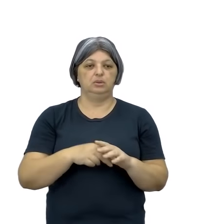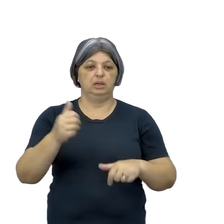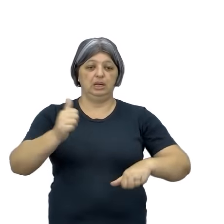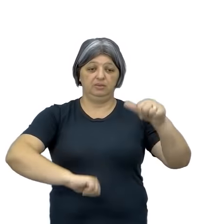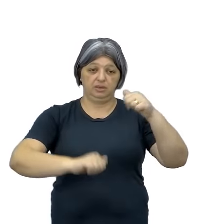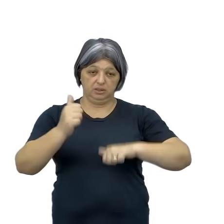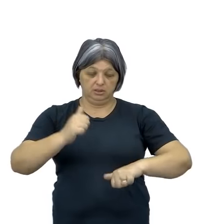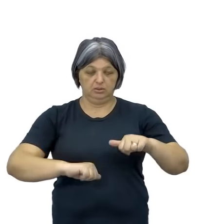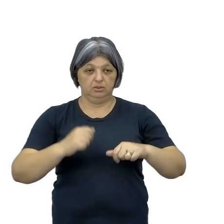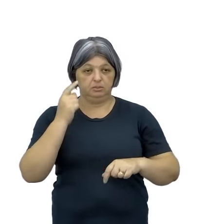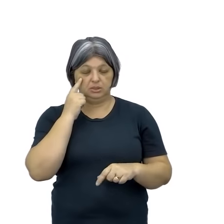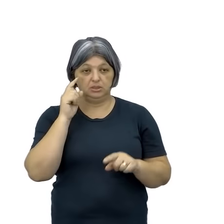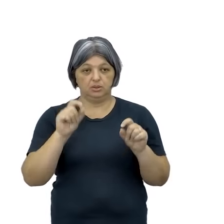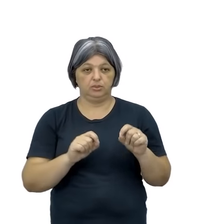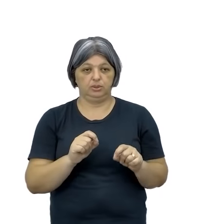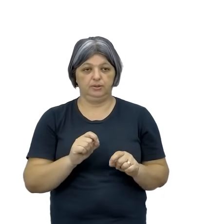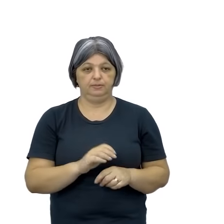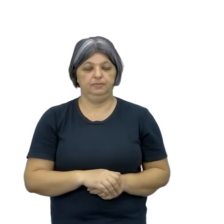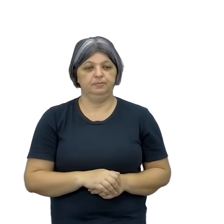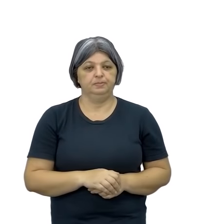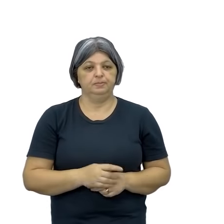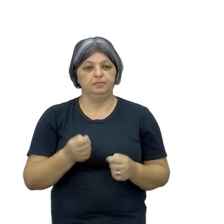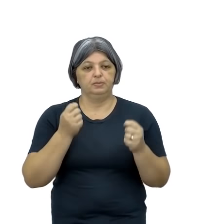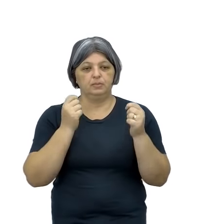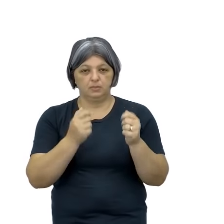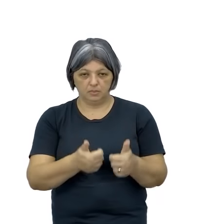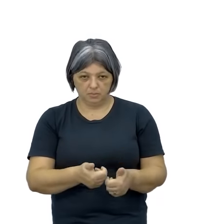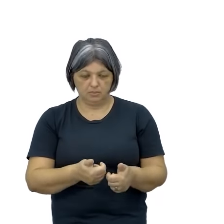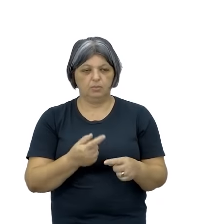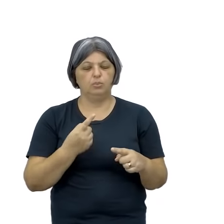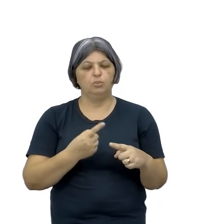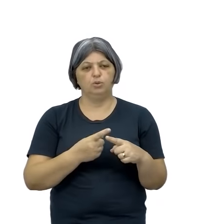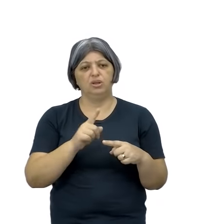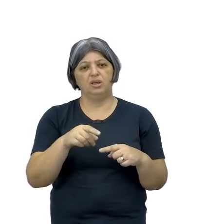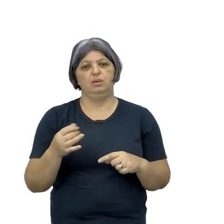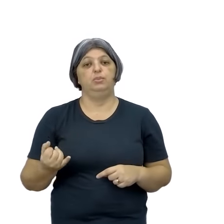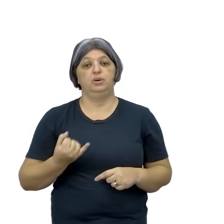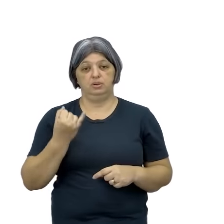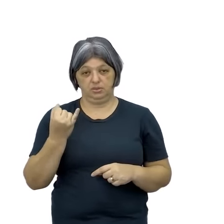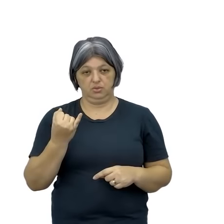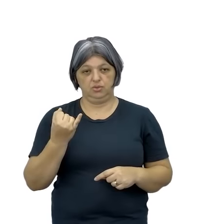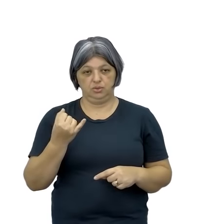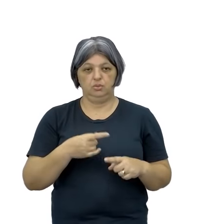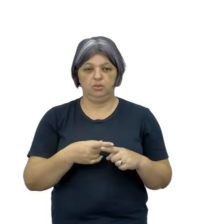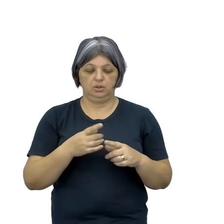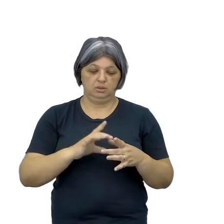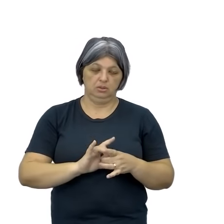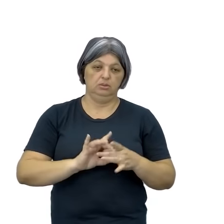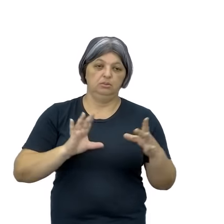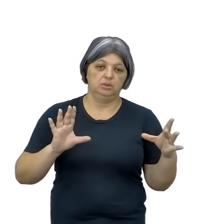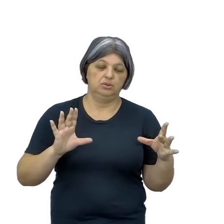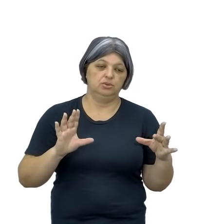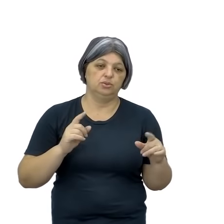pensemos nas vantagens, por que elas são importantes. Então, elas permitem que se